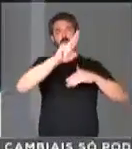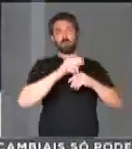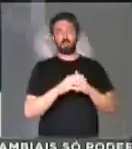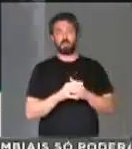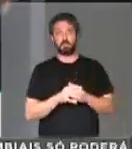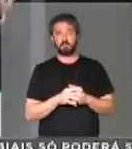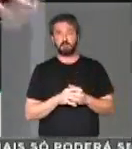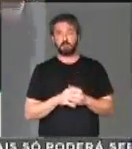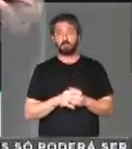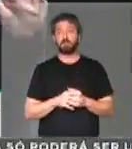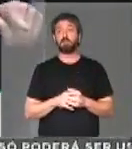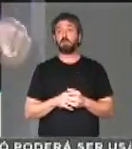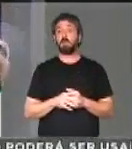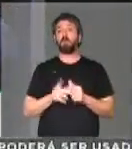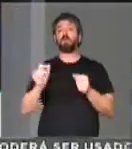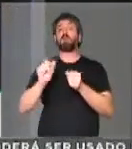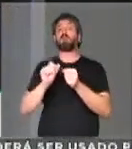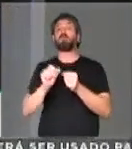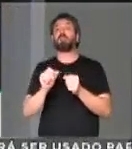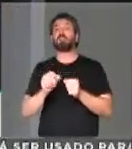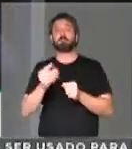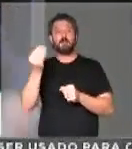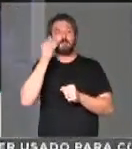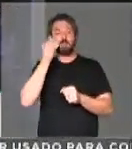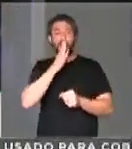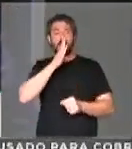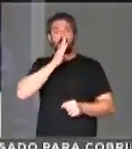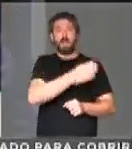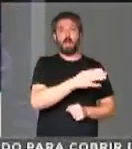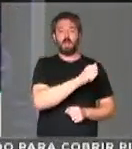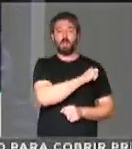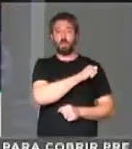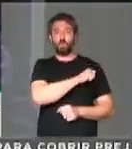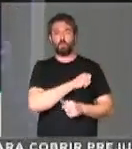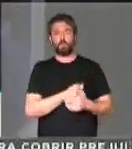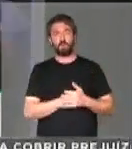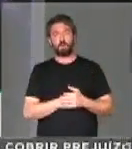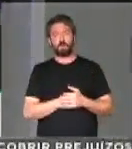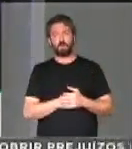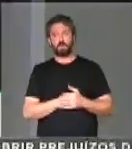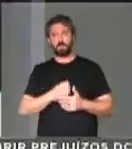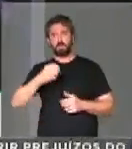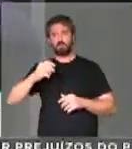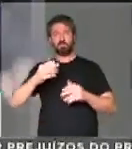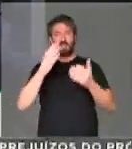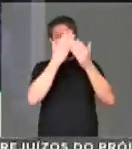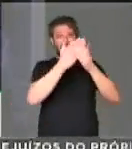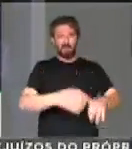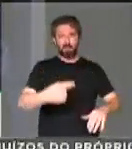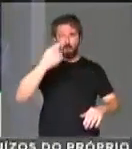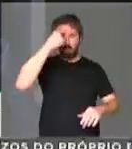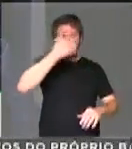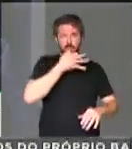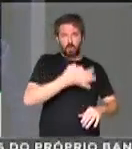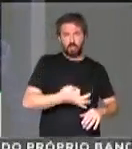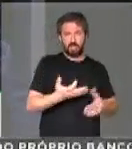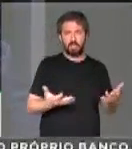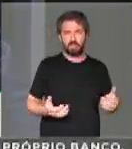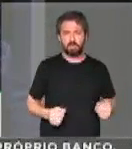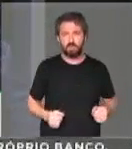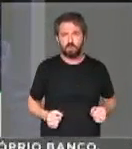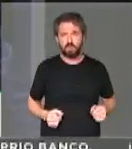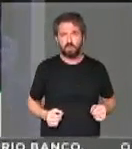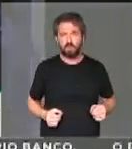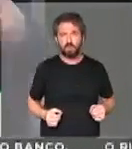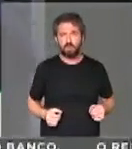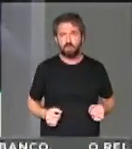Gervásio. Isso que está sendo feito para tentar calar a voz dos estudantes, para tentar acabar com o pensamento crítico, ministro